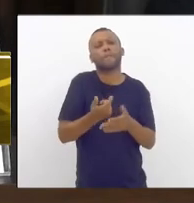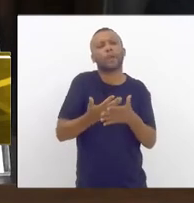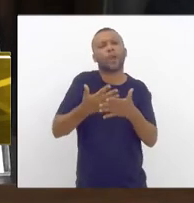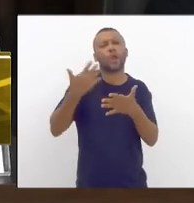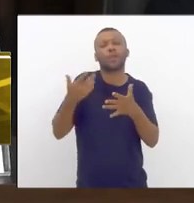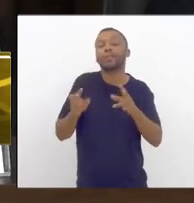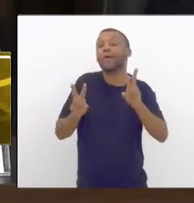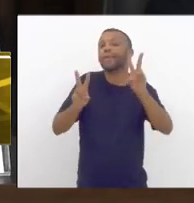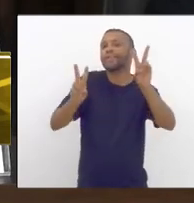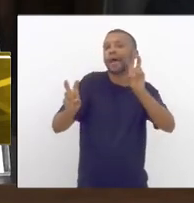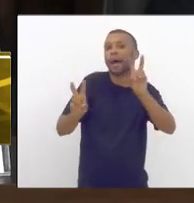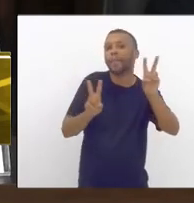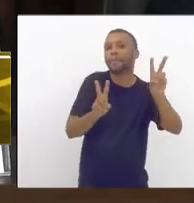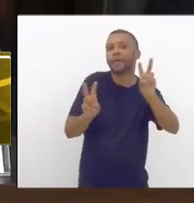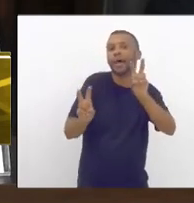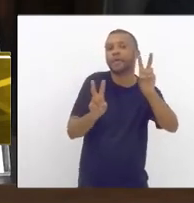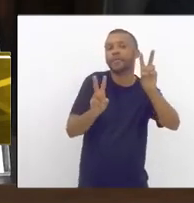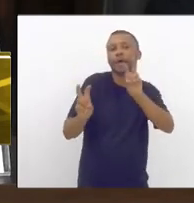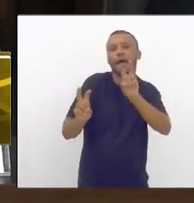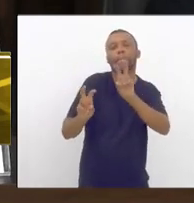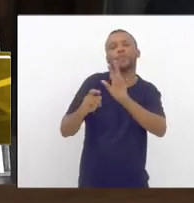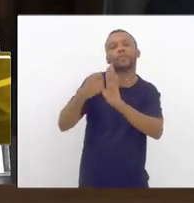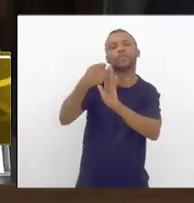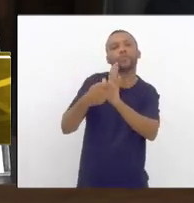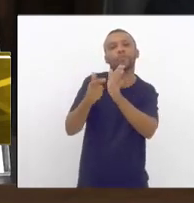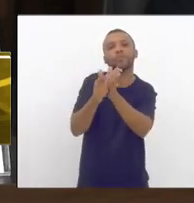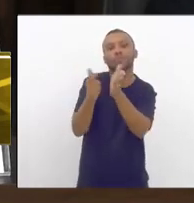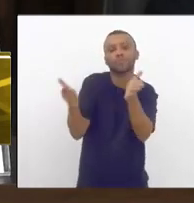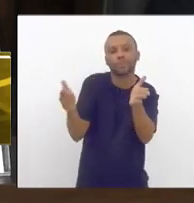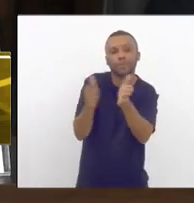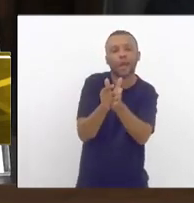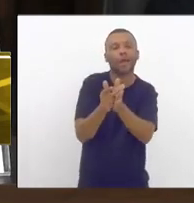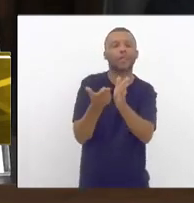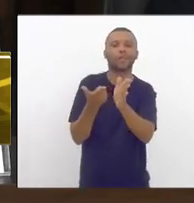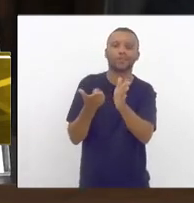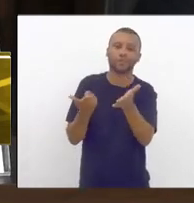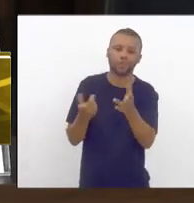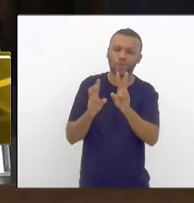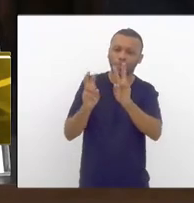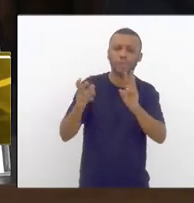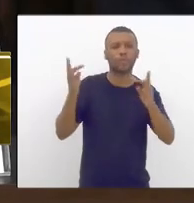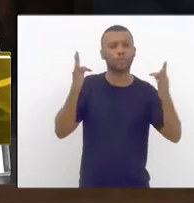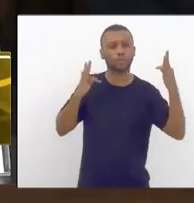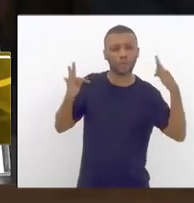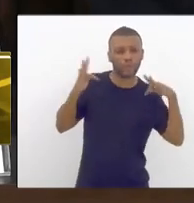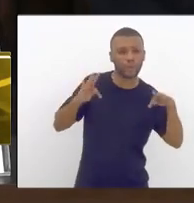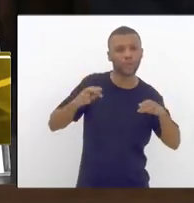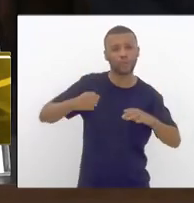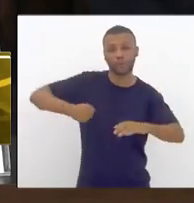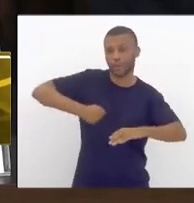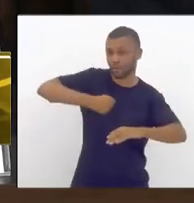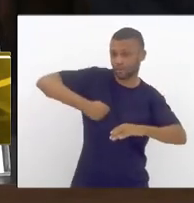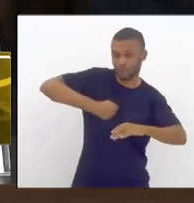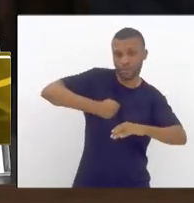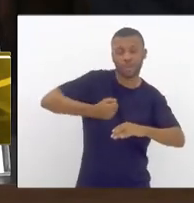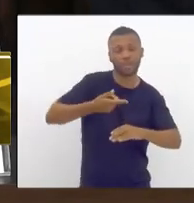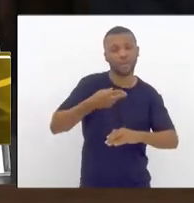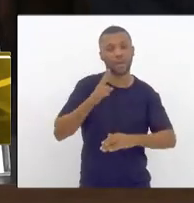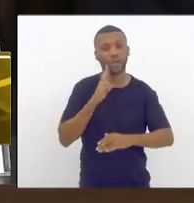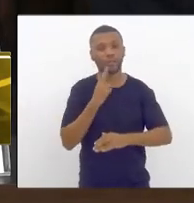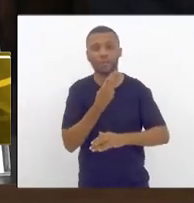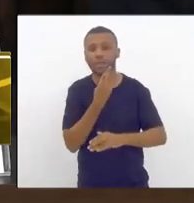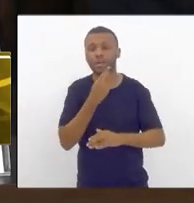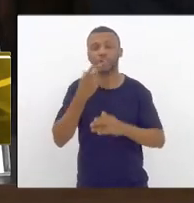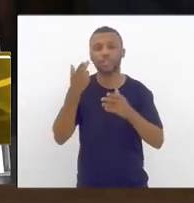o globo quase que semanalmente nas matérias sobre turismo sobre gastronomia sobre restaurantes sobre economia e aí